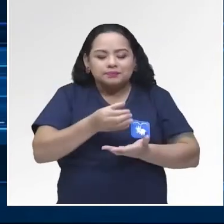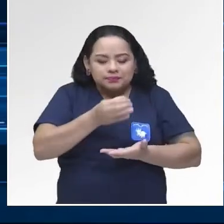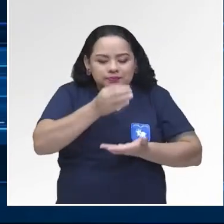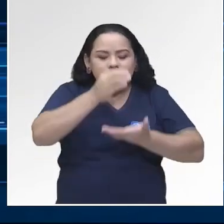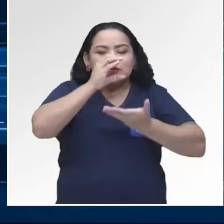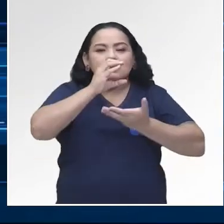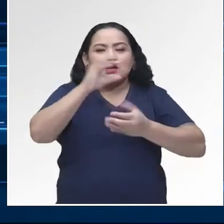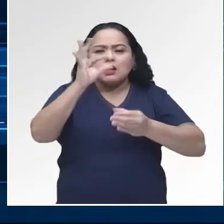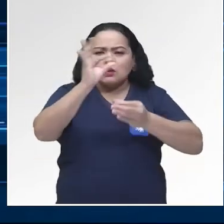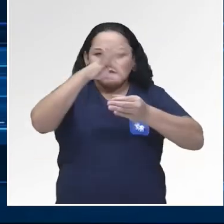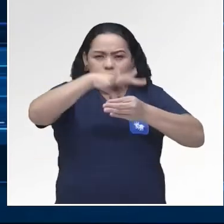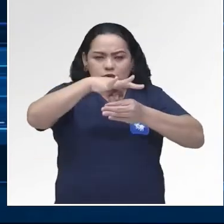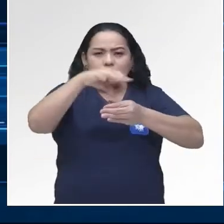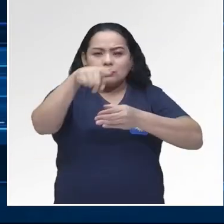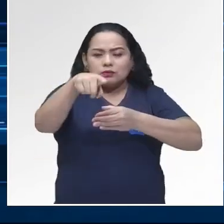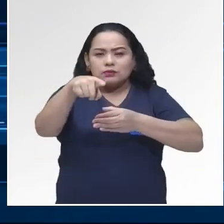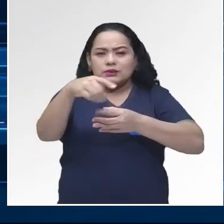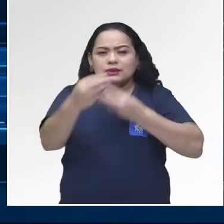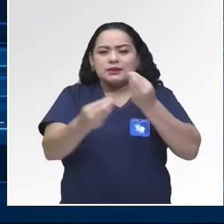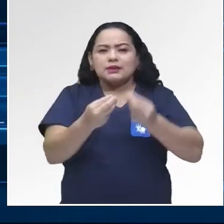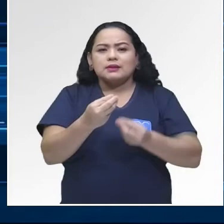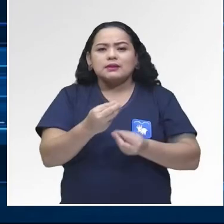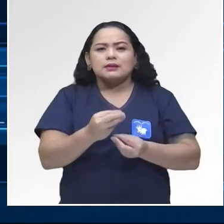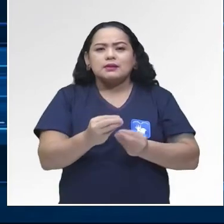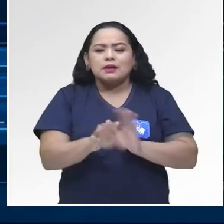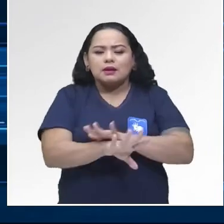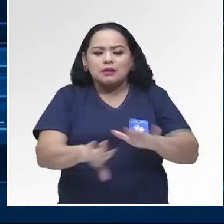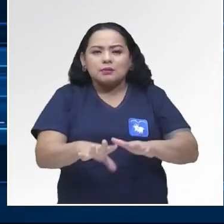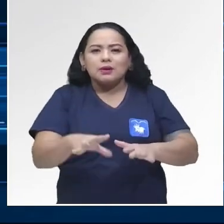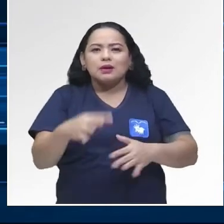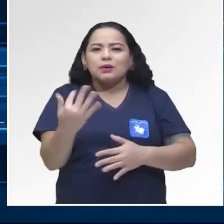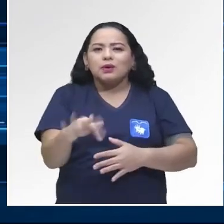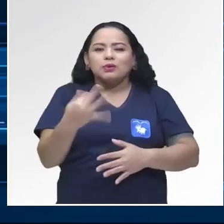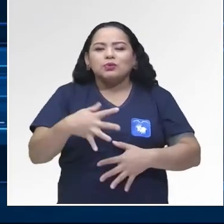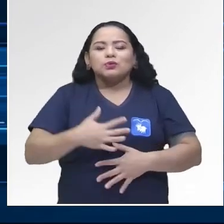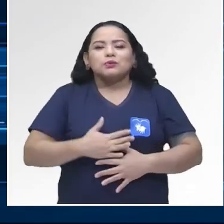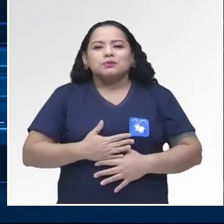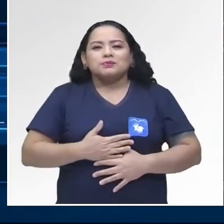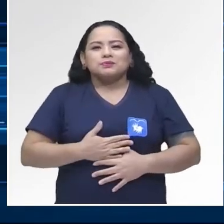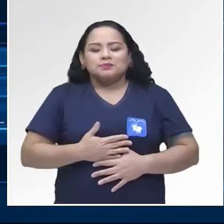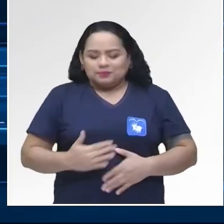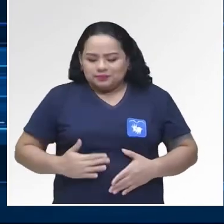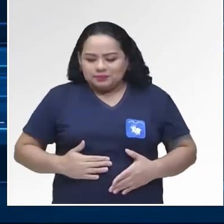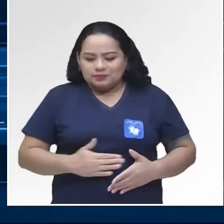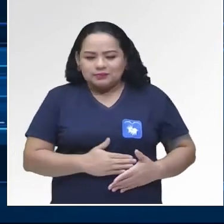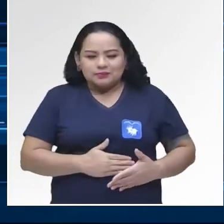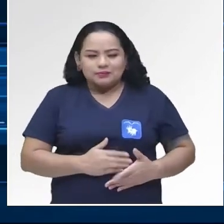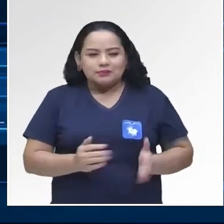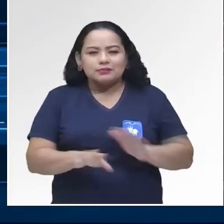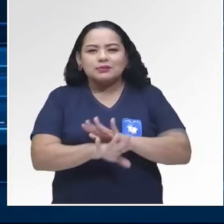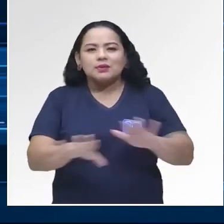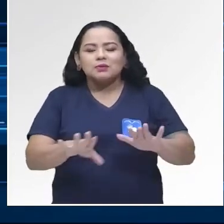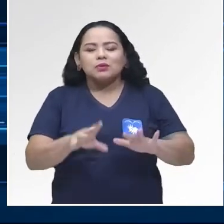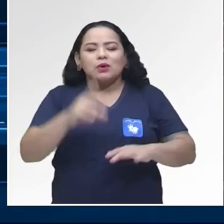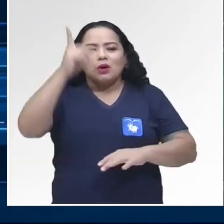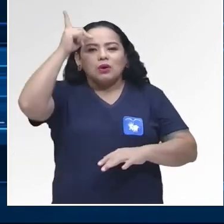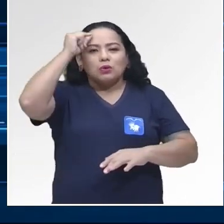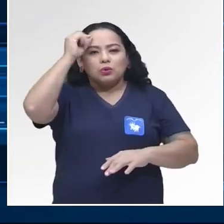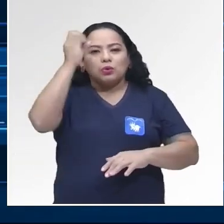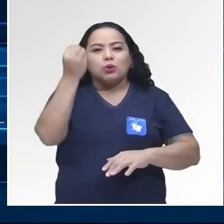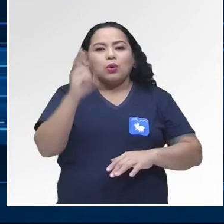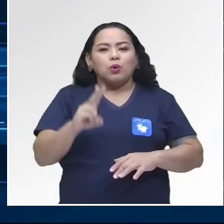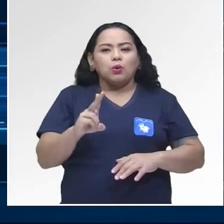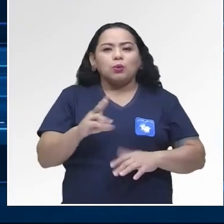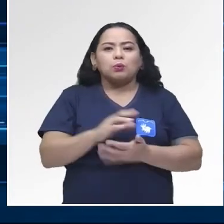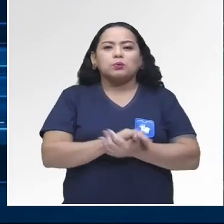e aquele chá, ele fez passar dor de barriga, né? Ou então você fez lá uma